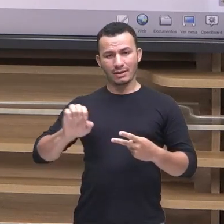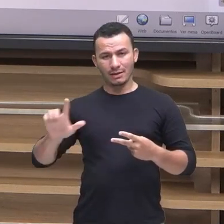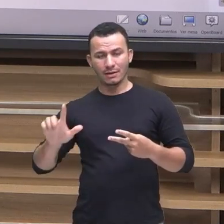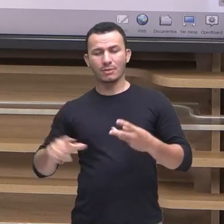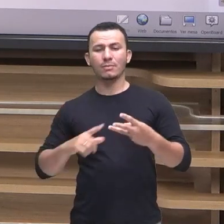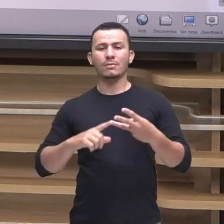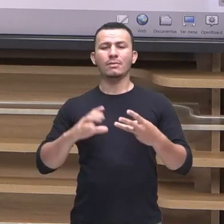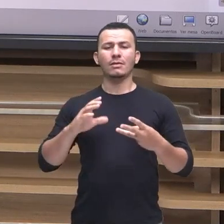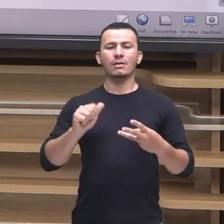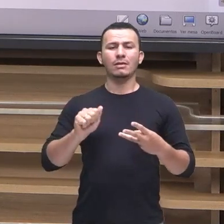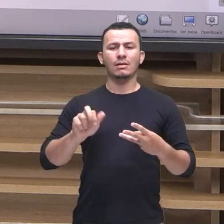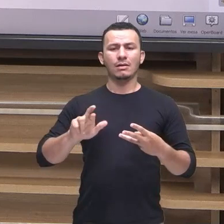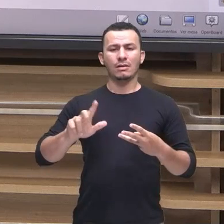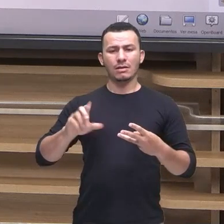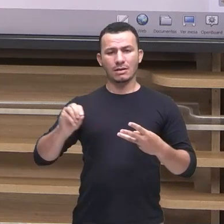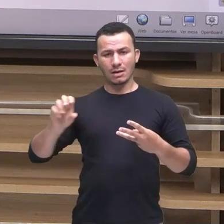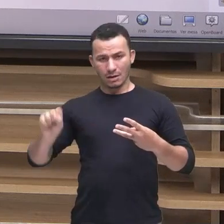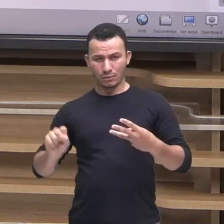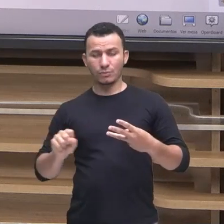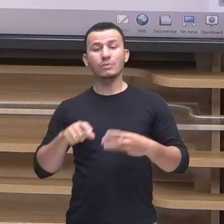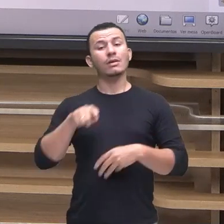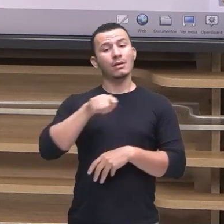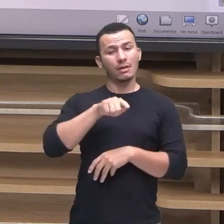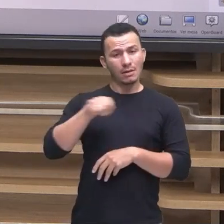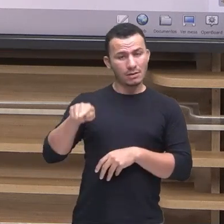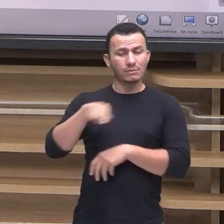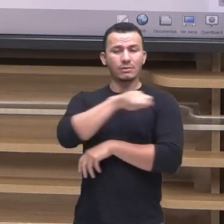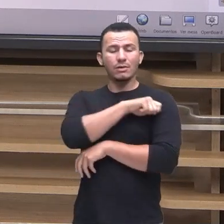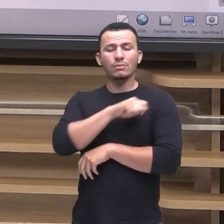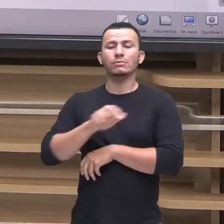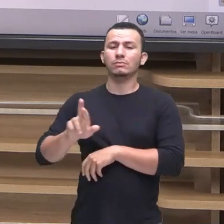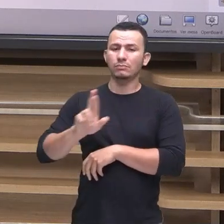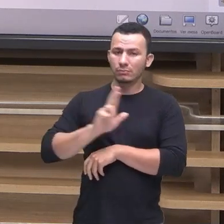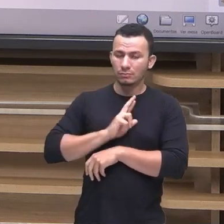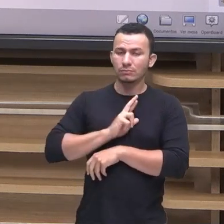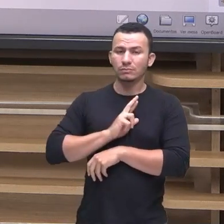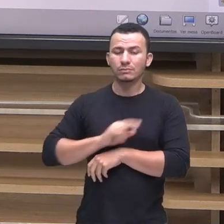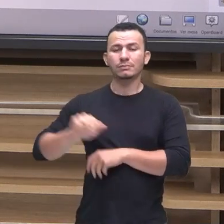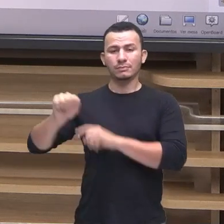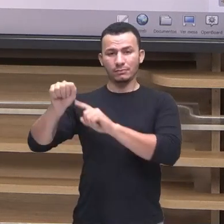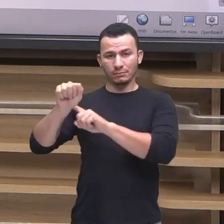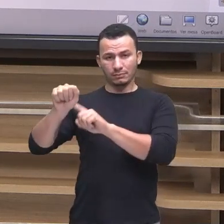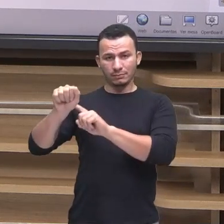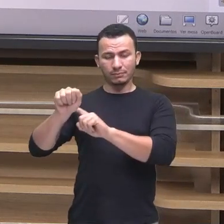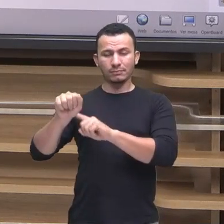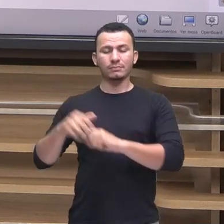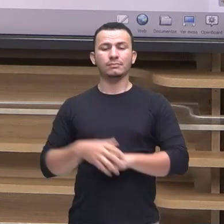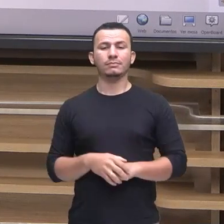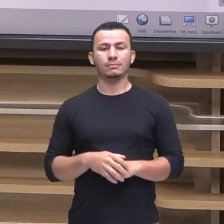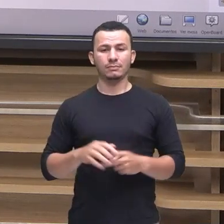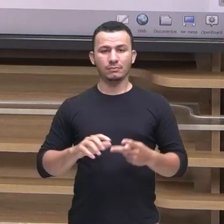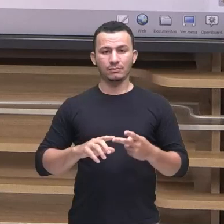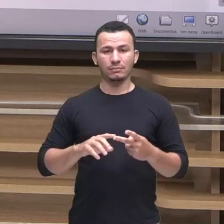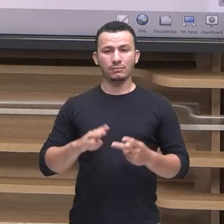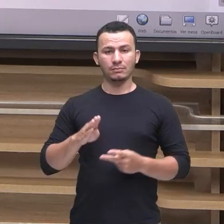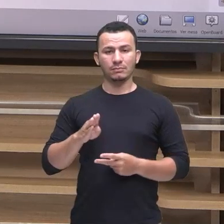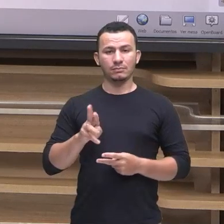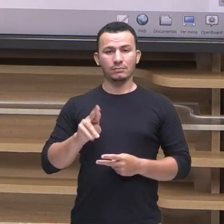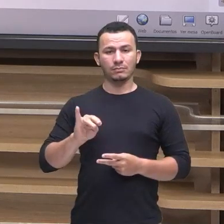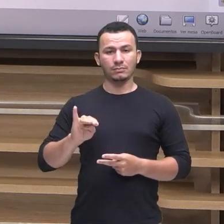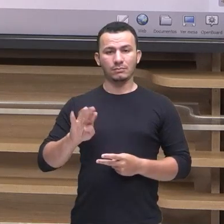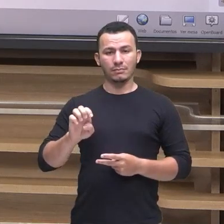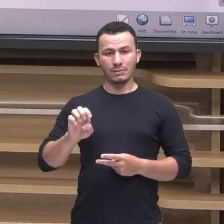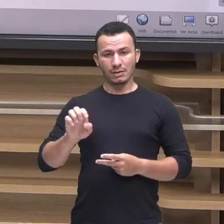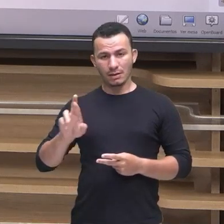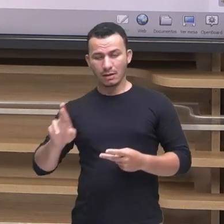eles responderam o seguinte, o Uriel escolheu a alternativa A, não é mesmo? O Brian também